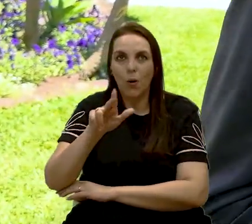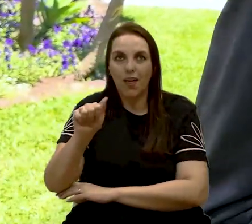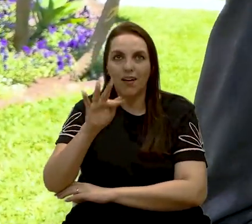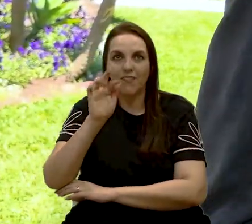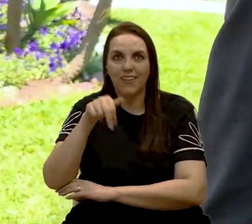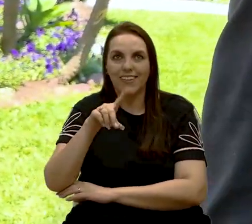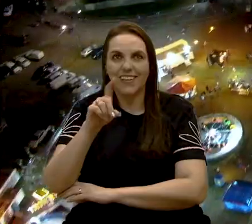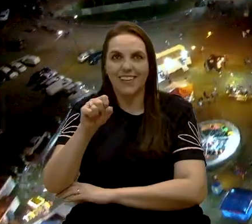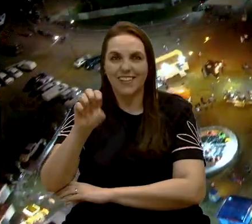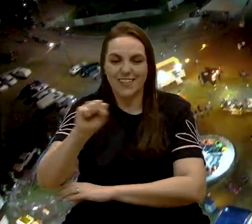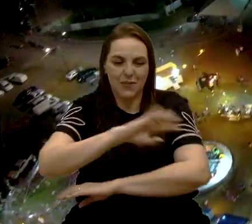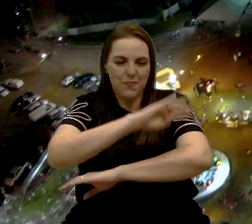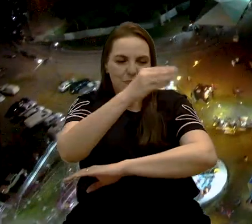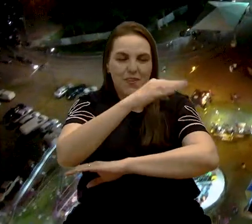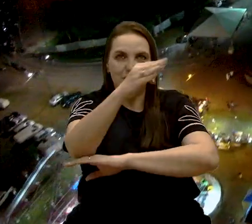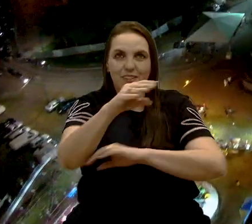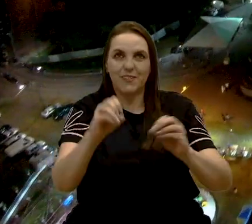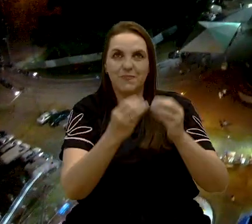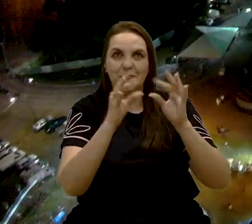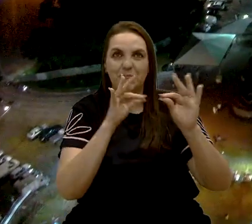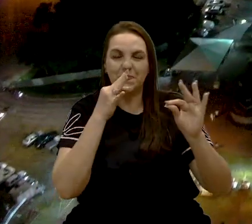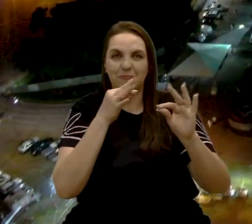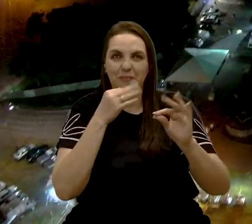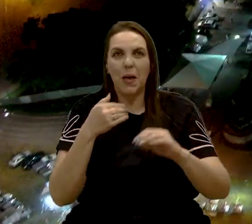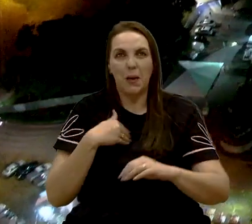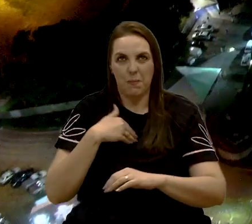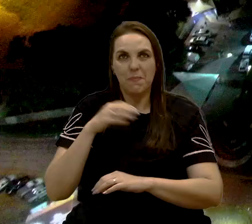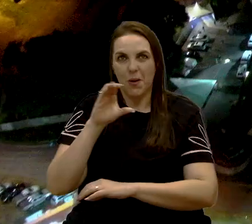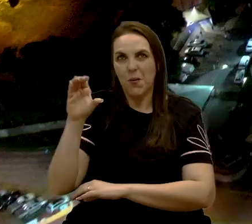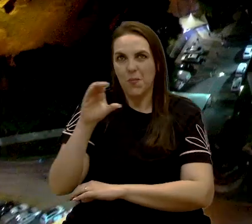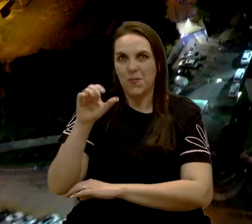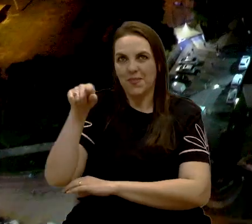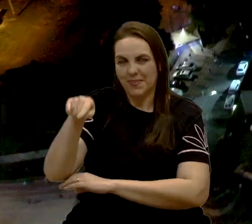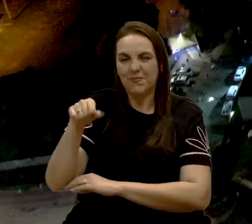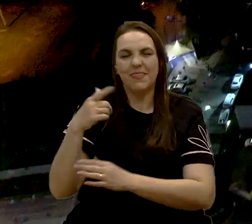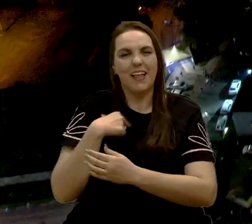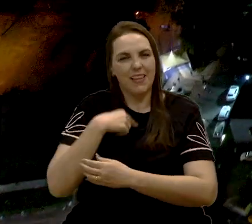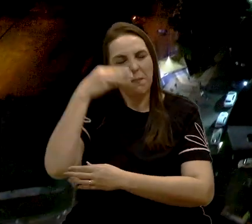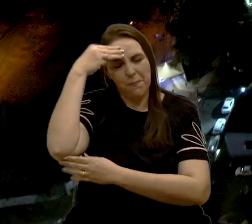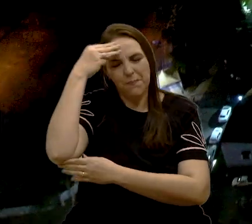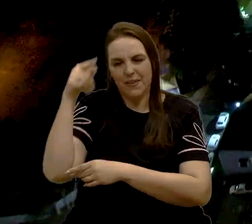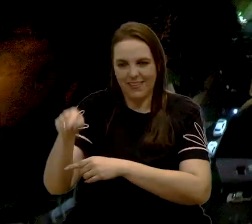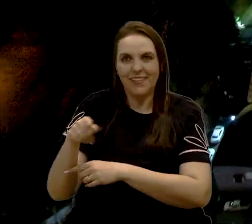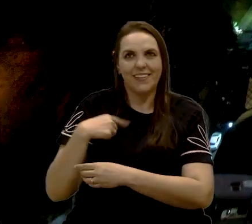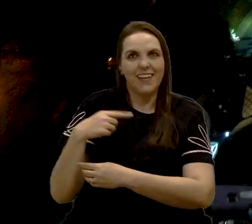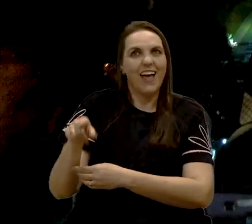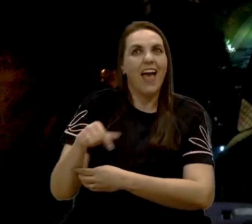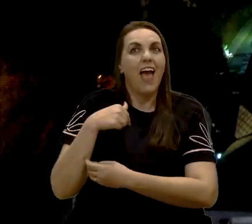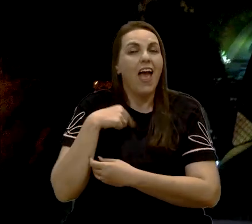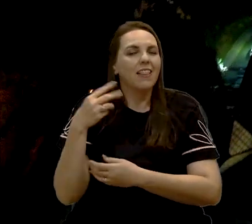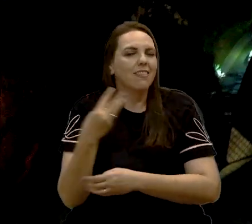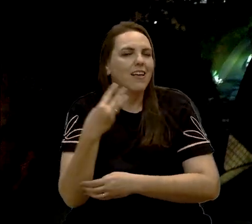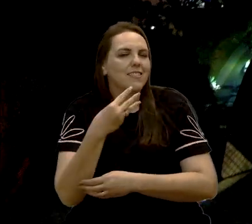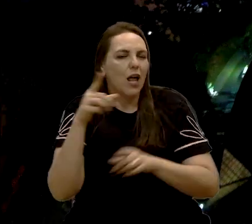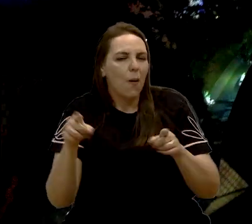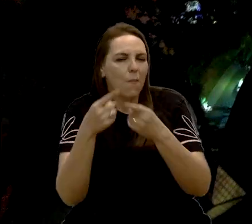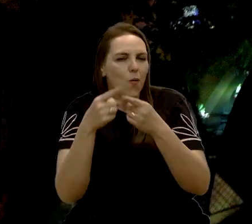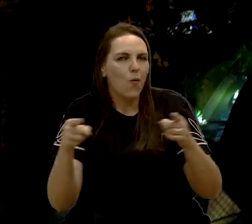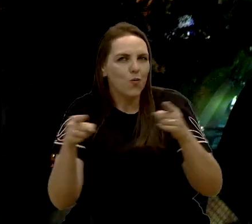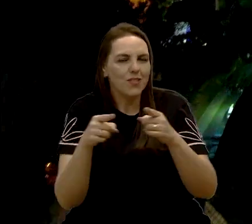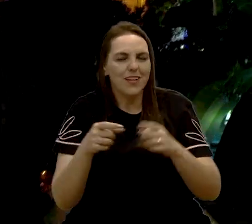Festa da Uva. E naquele ato, a minha comadre, do qual estávamos lá presente no show, na terceira